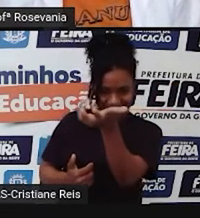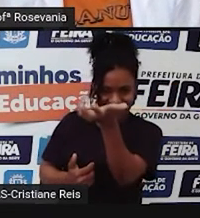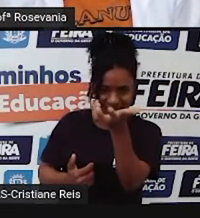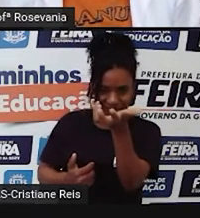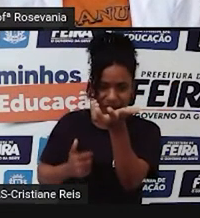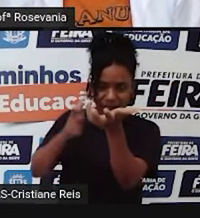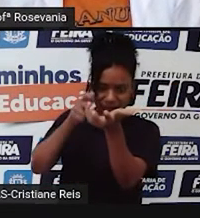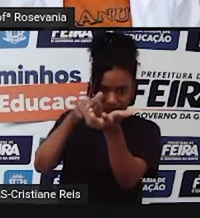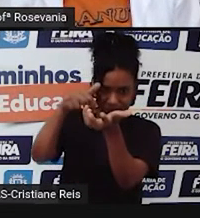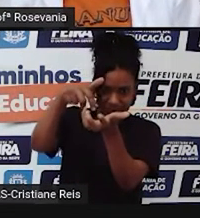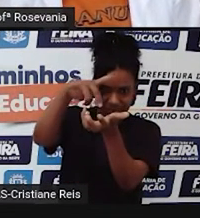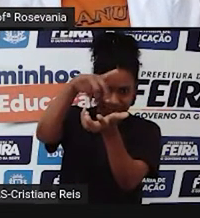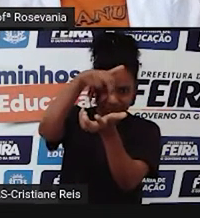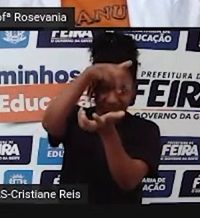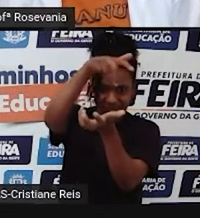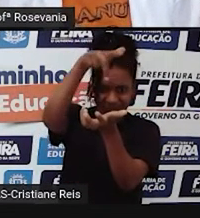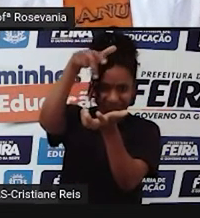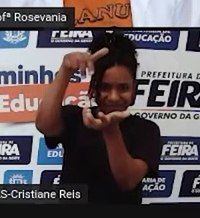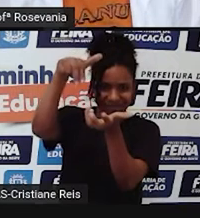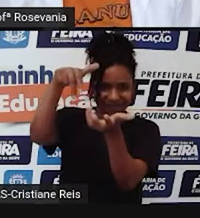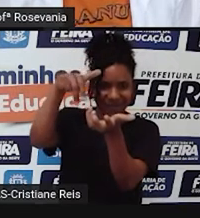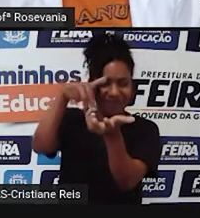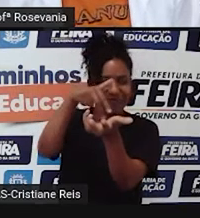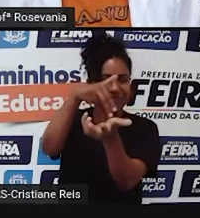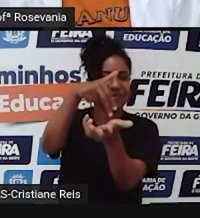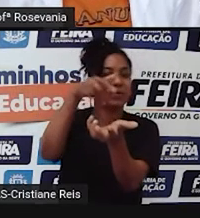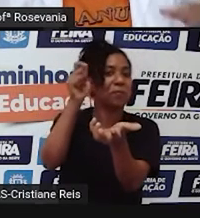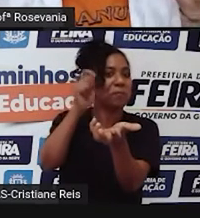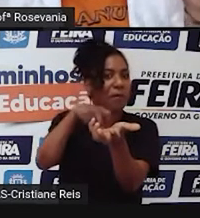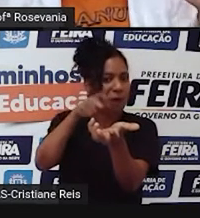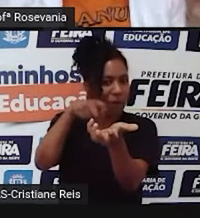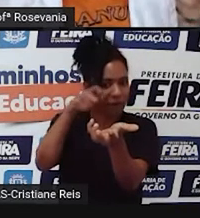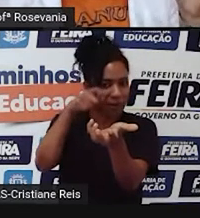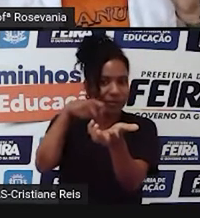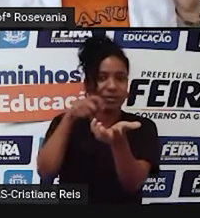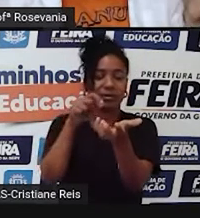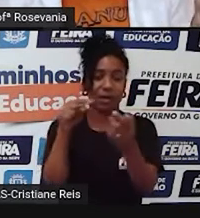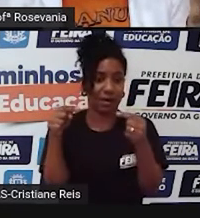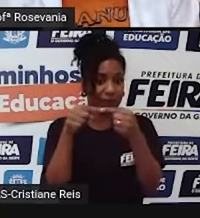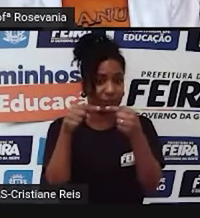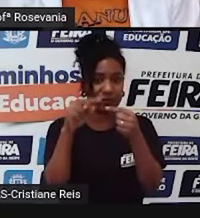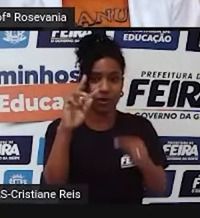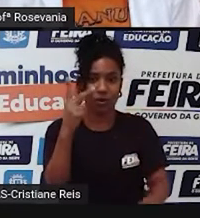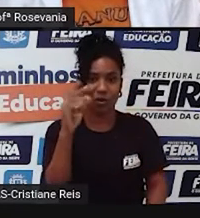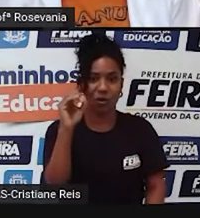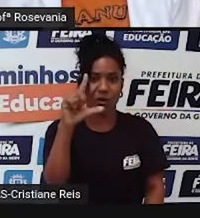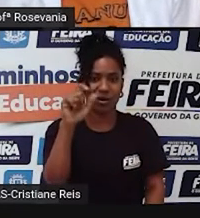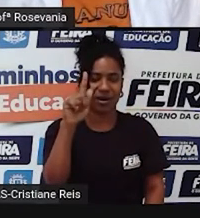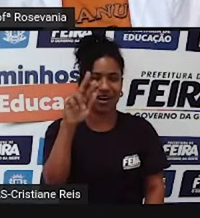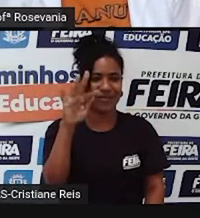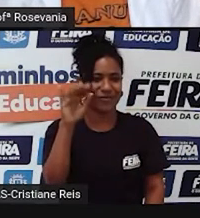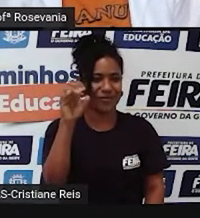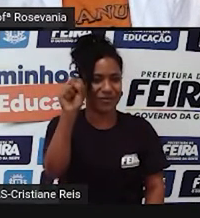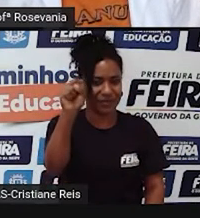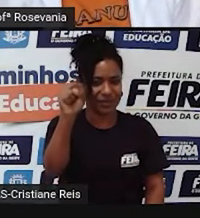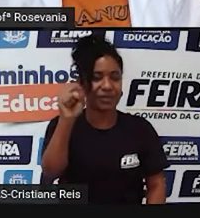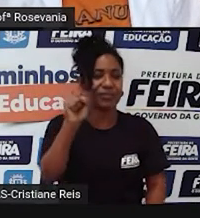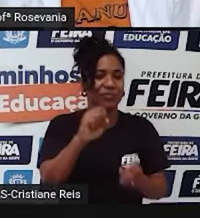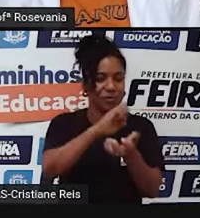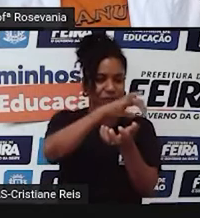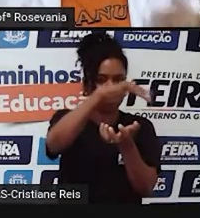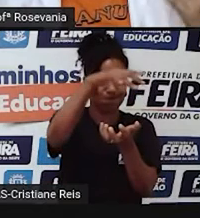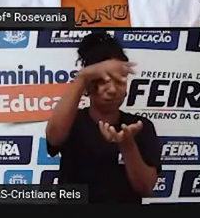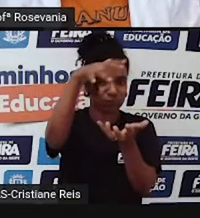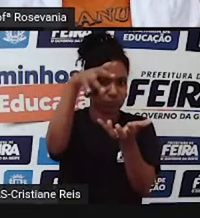Então pode-se fazer muita coisa através da holografia, que são esses feixes de raios, né, que são